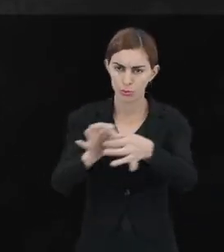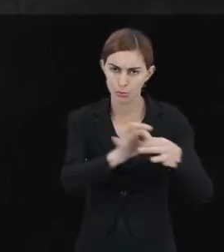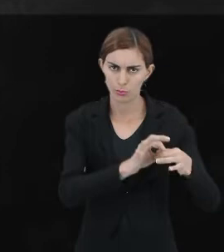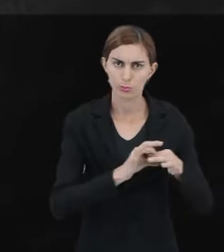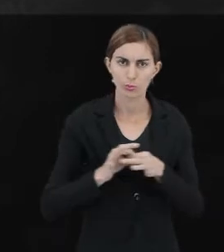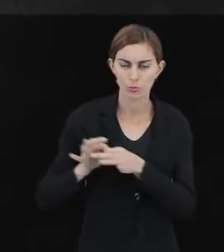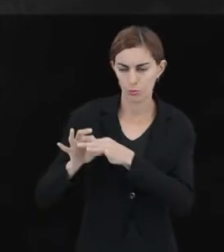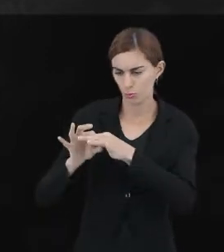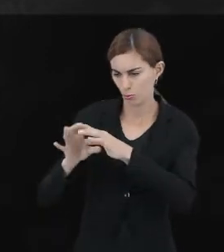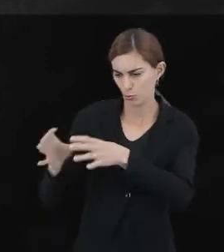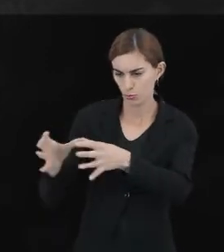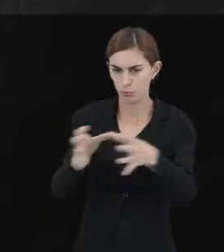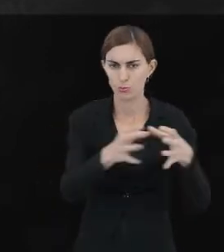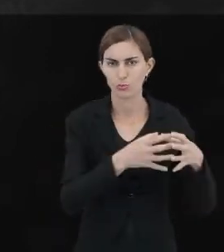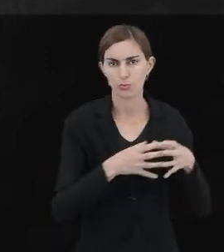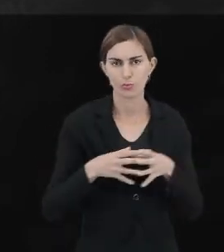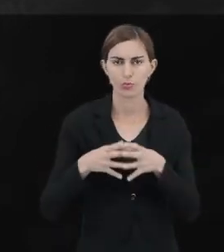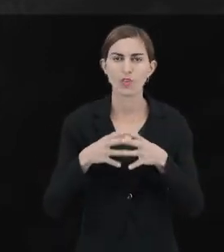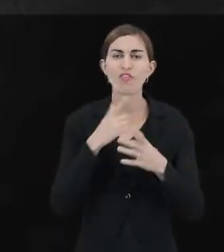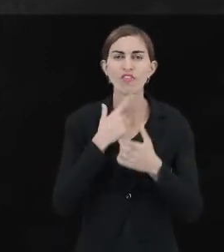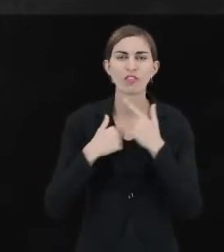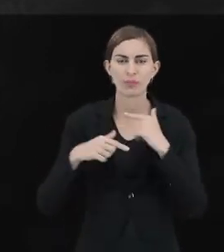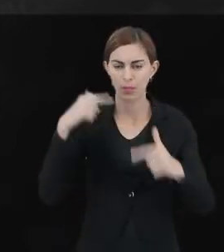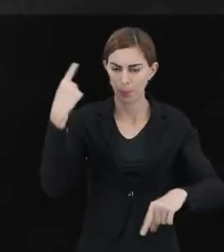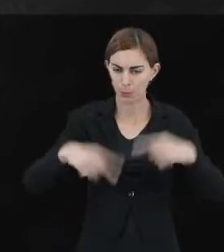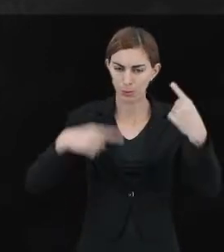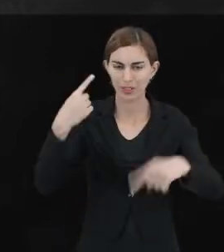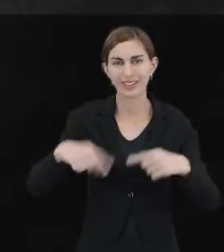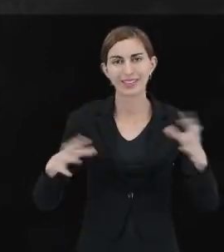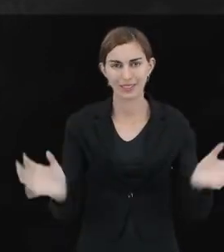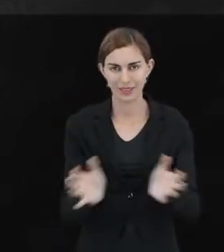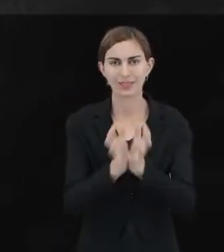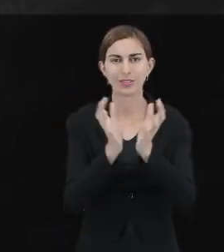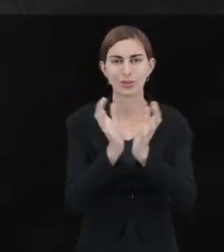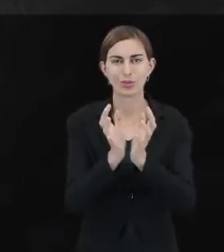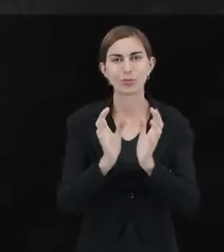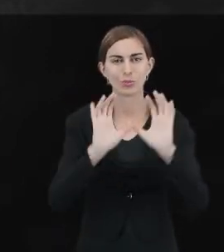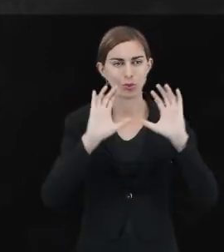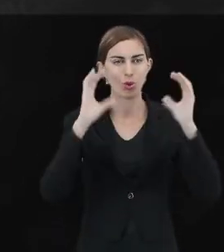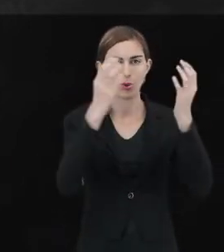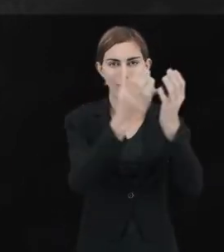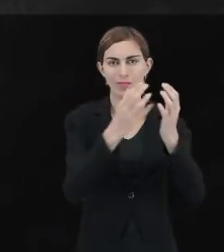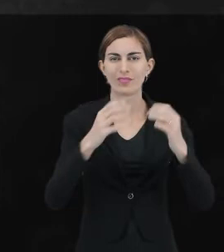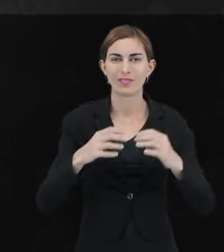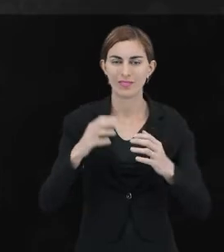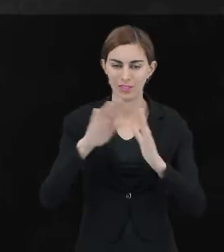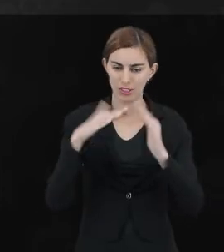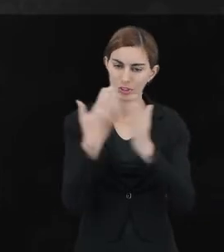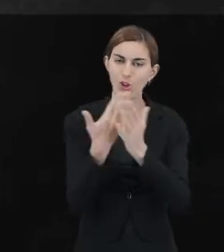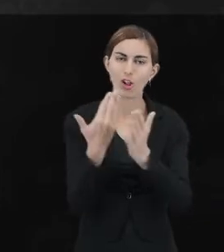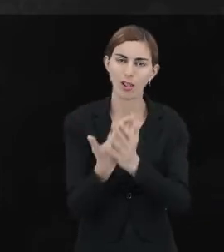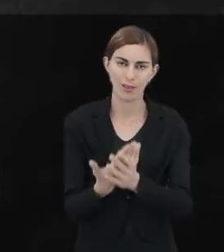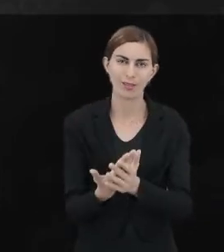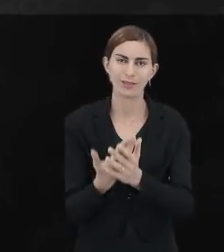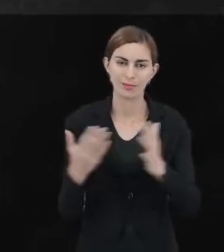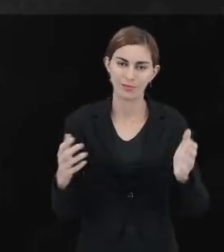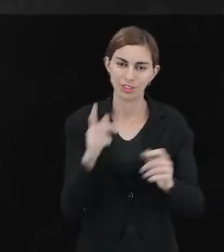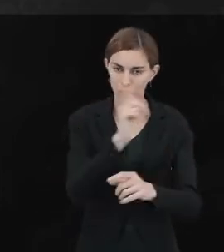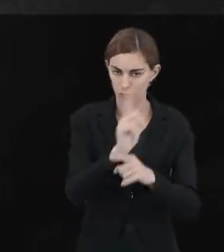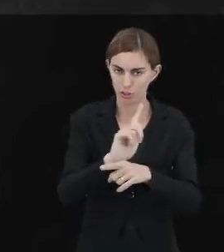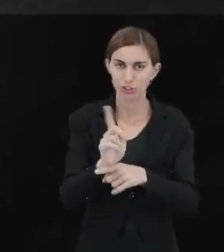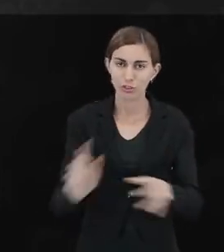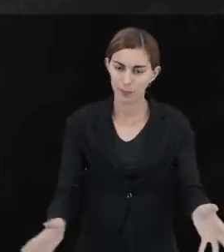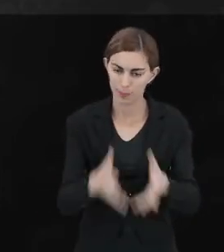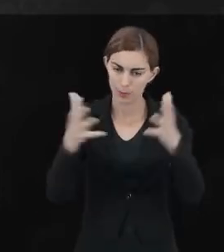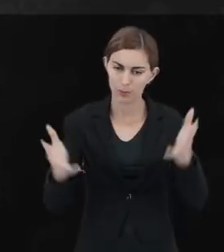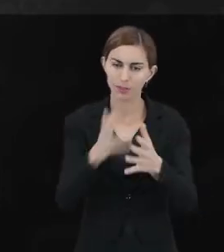conjunto e a vontade política do coletivo escolar. Como líder, o gestor deve